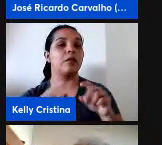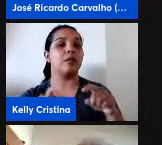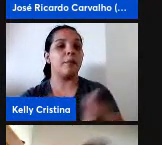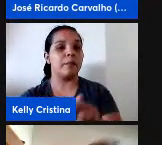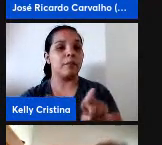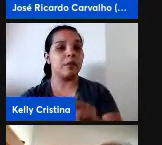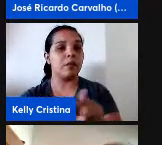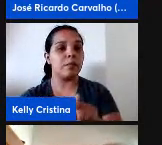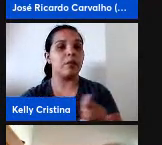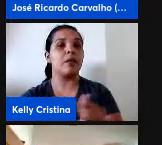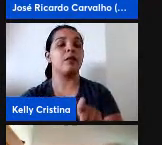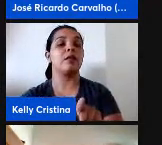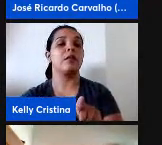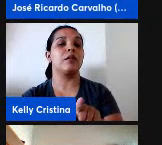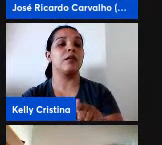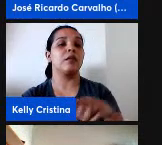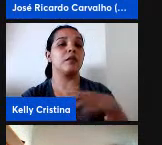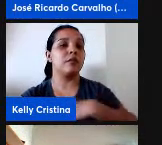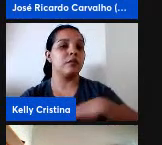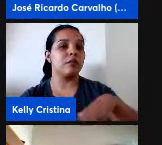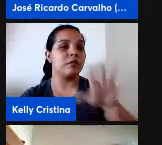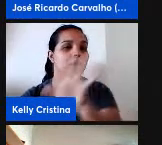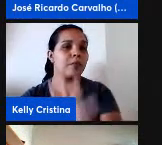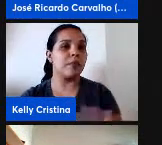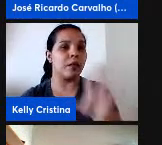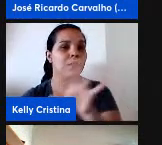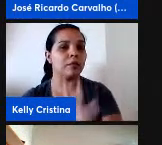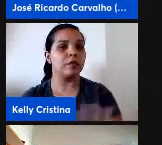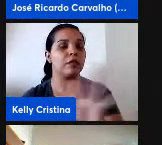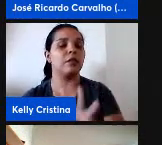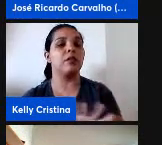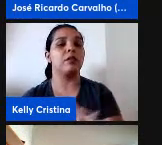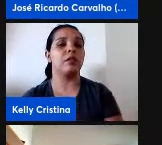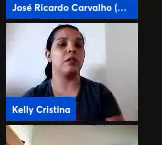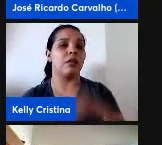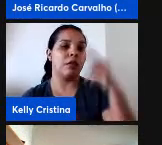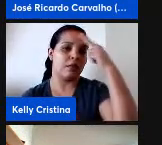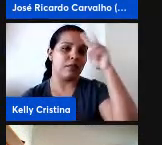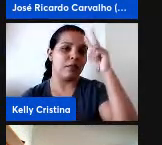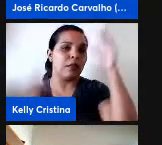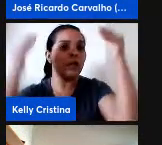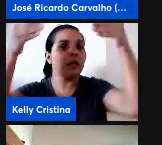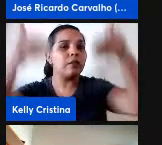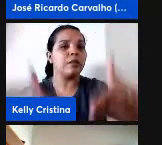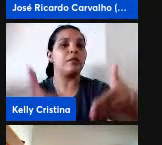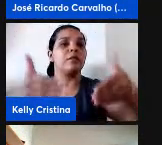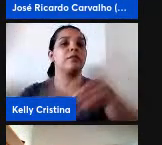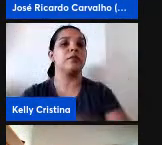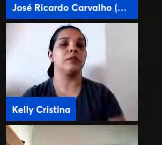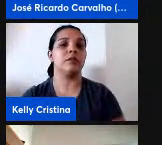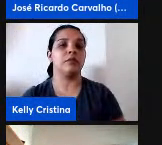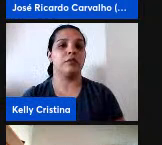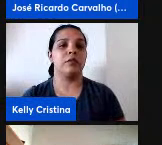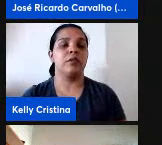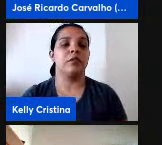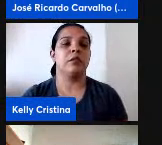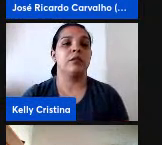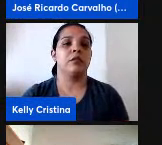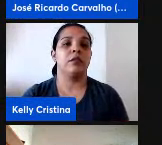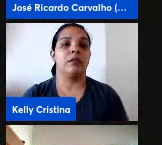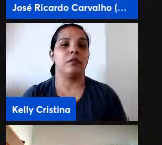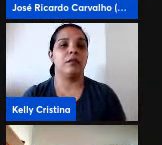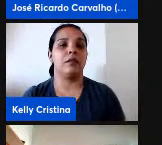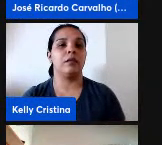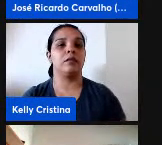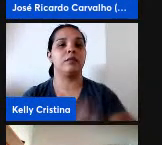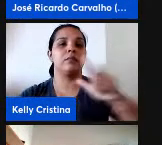questões interacionais nas atividades de escrita na escola. A ênfase, geralmente, que a escola dá a esse